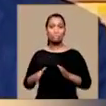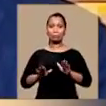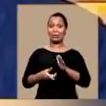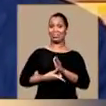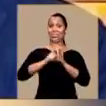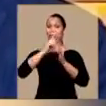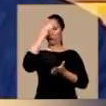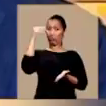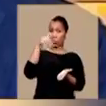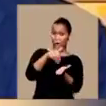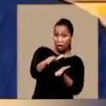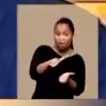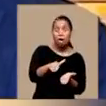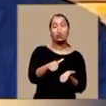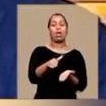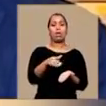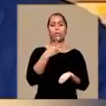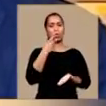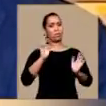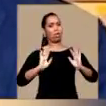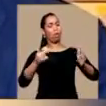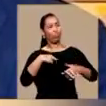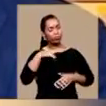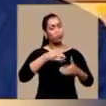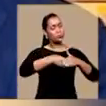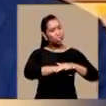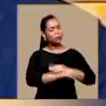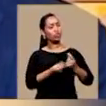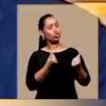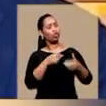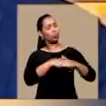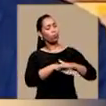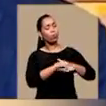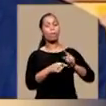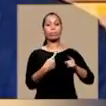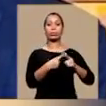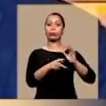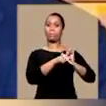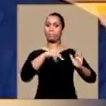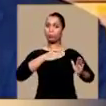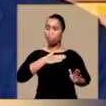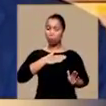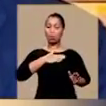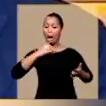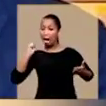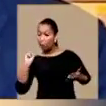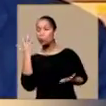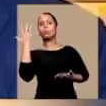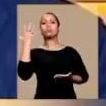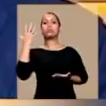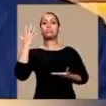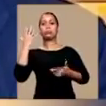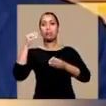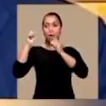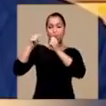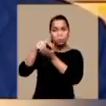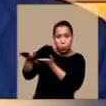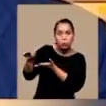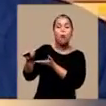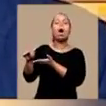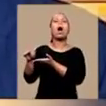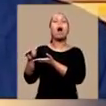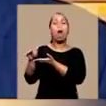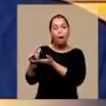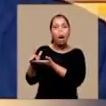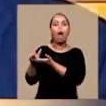que antes da pessoa ser demitida, ela fala, não, eu vou guardar um pouquinho todo mês, que é uma reserva. Caso eu seja demitido, eu já tenho aí